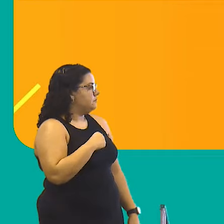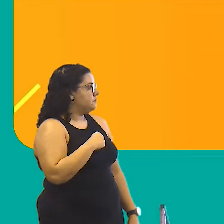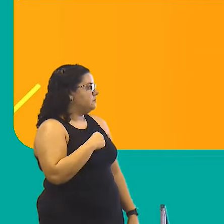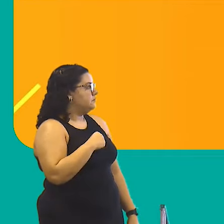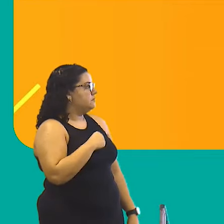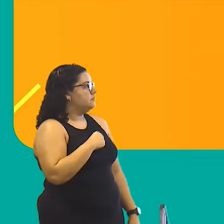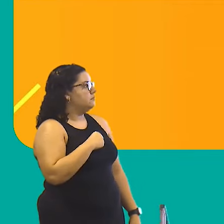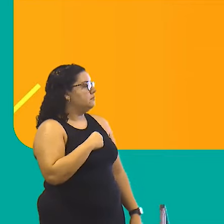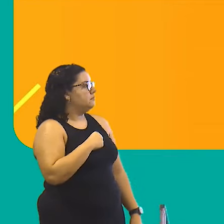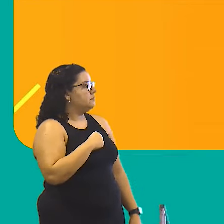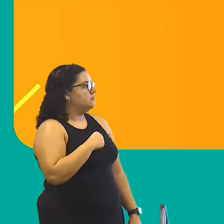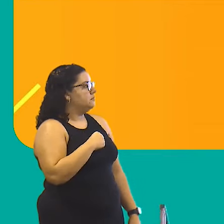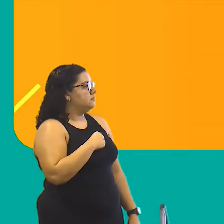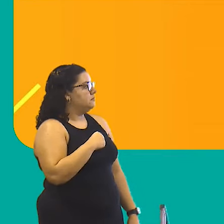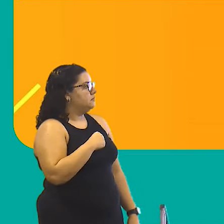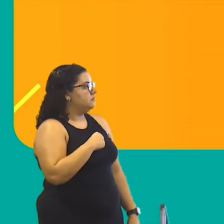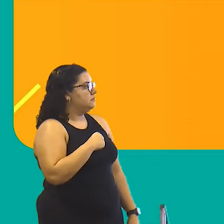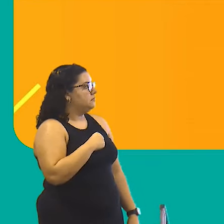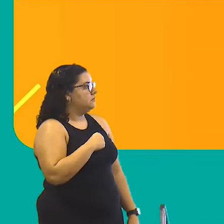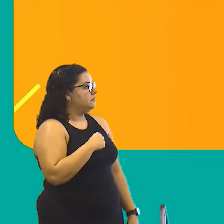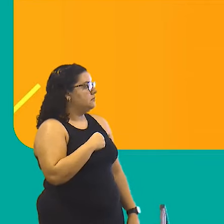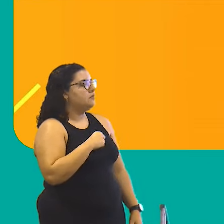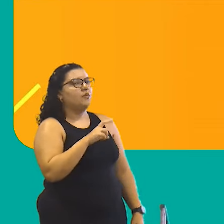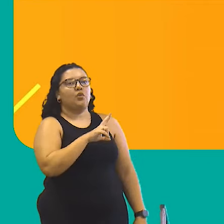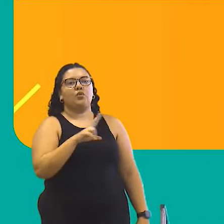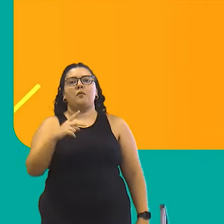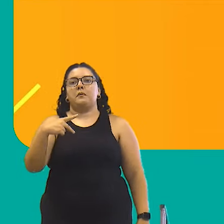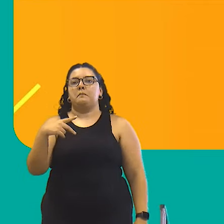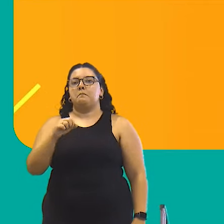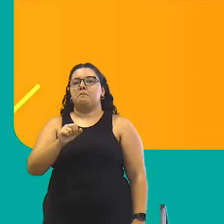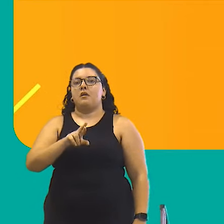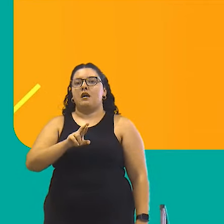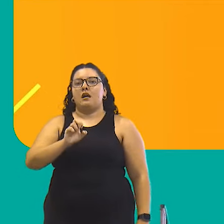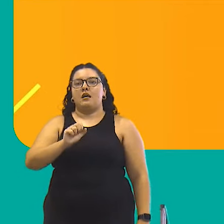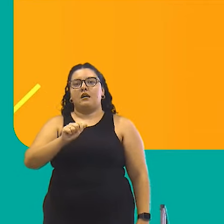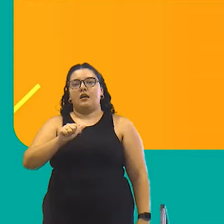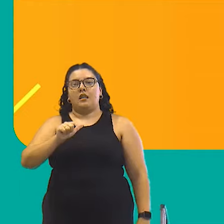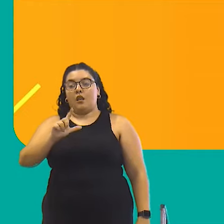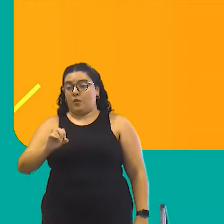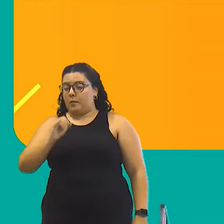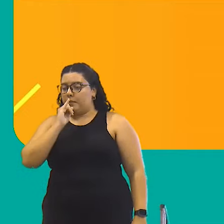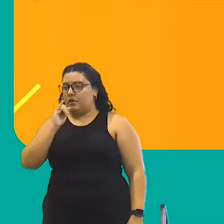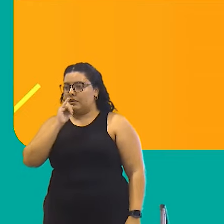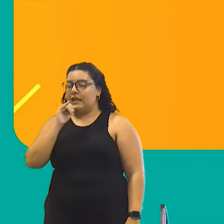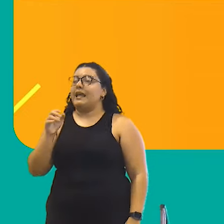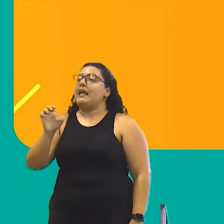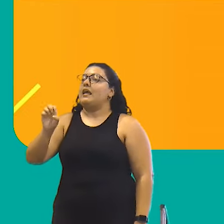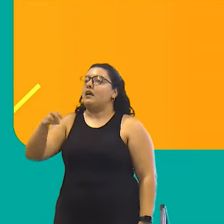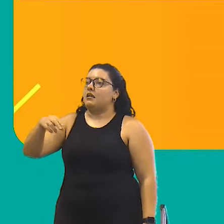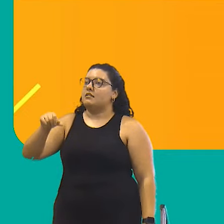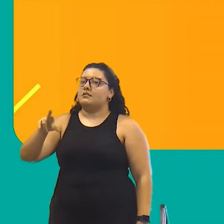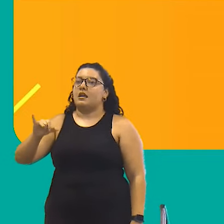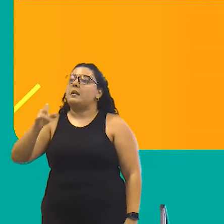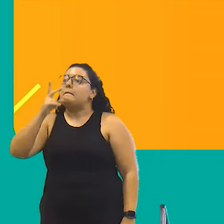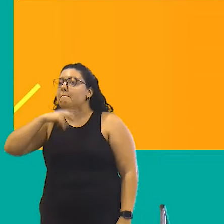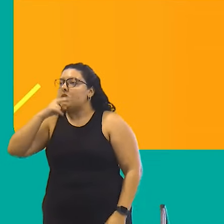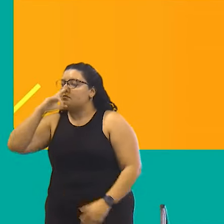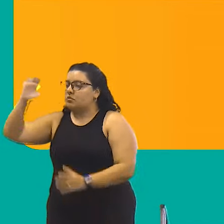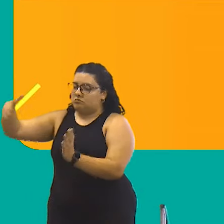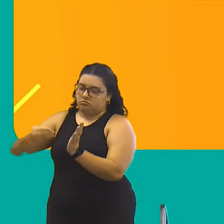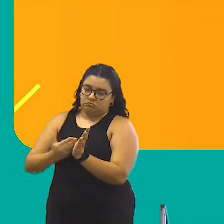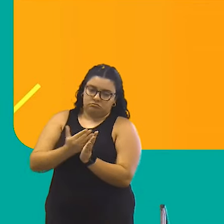juntam de novo. Isso aqui é o paralelo. Em série, Todo mundo é percorrido pelas mesmas cargas,